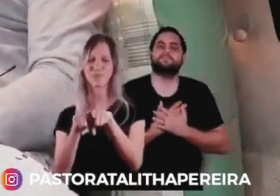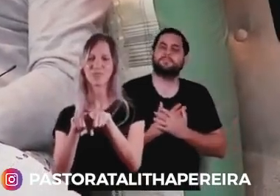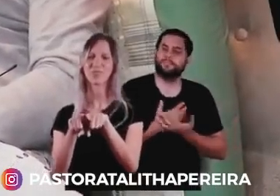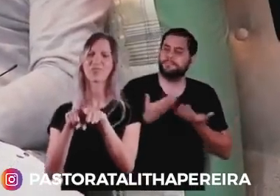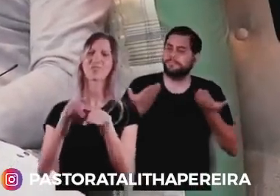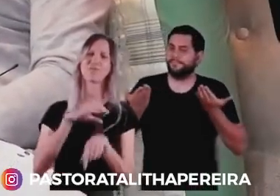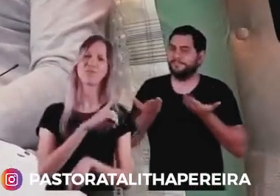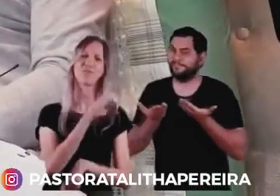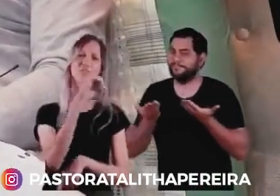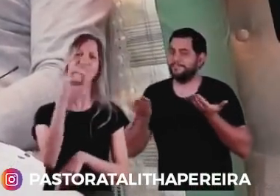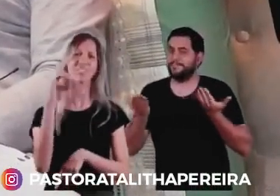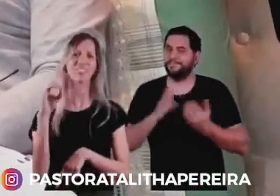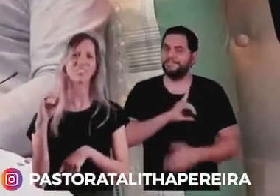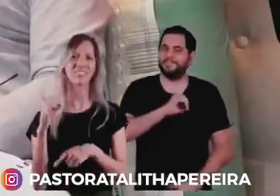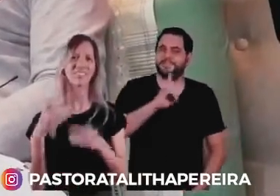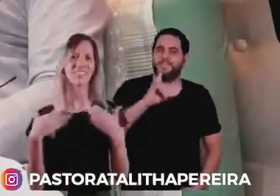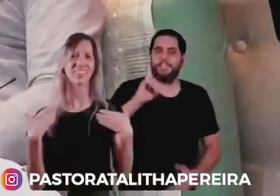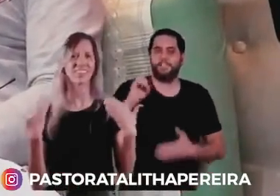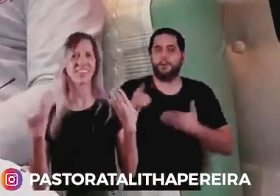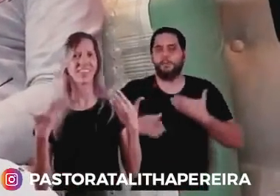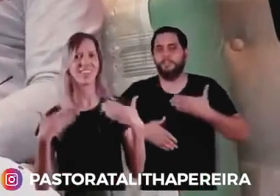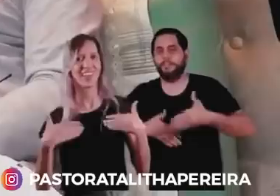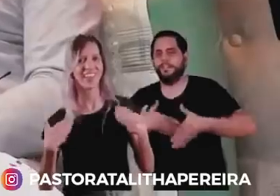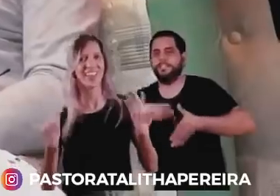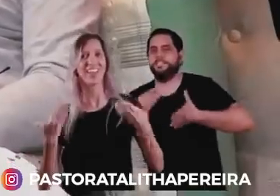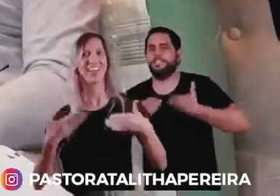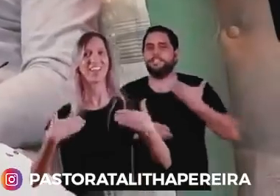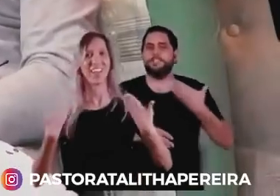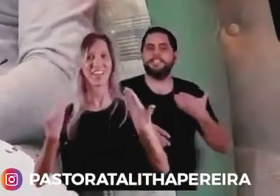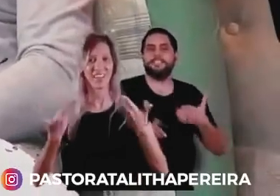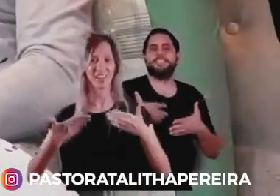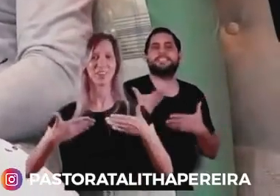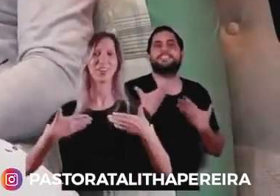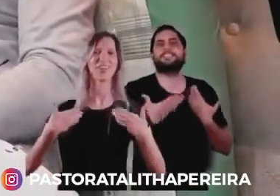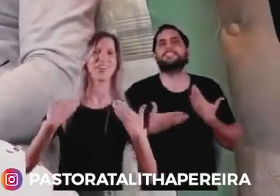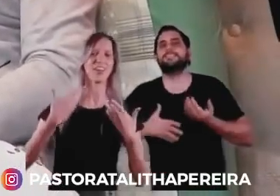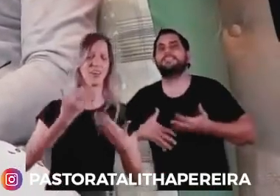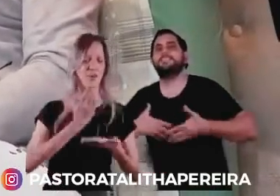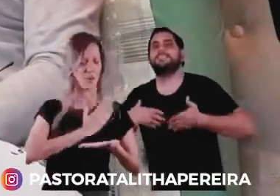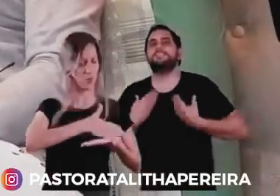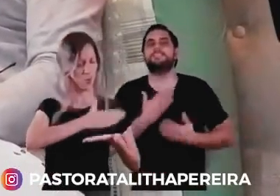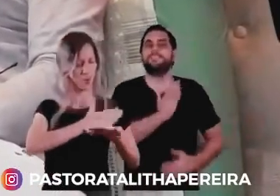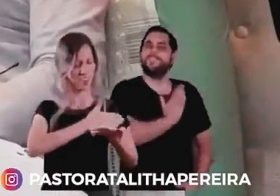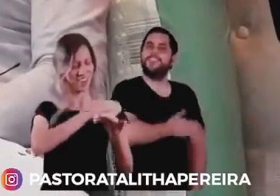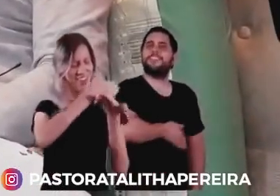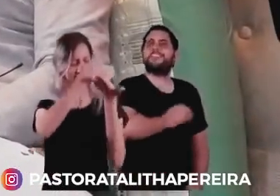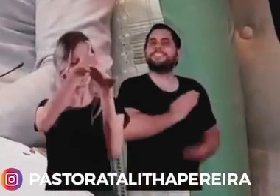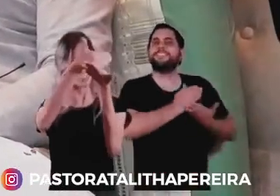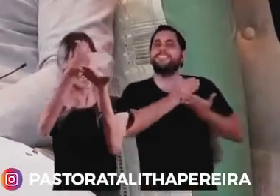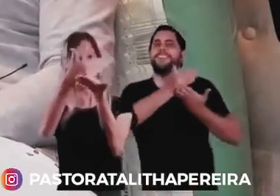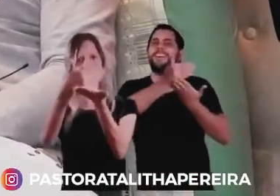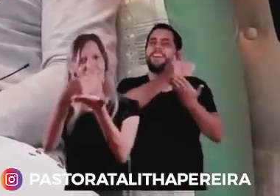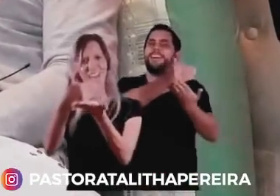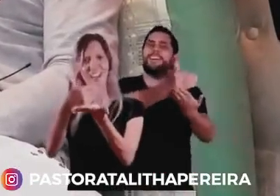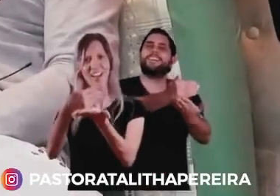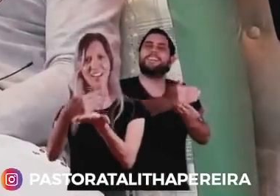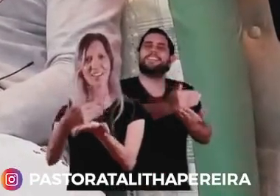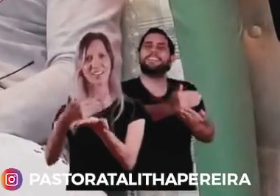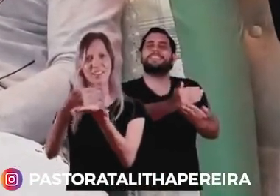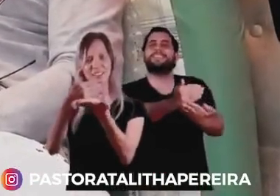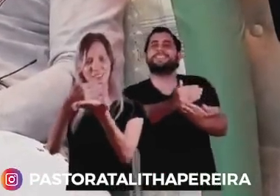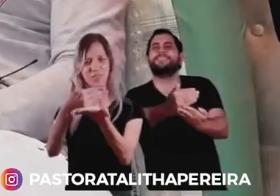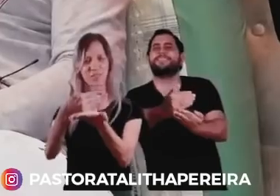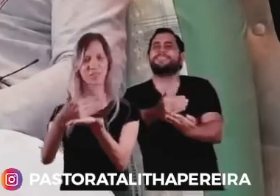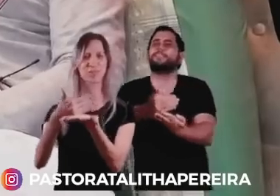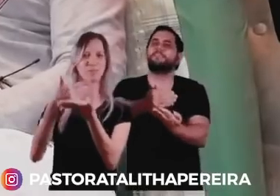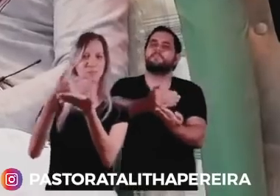Neste dia de alegria, eu te dou meu coração